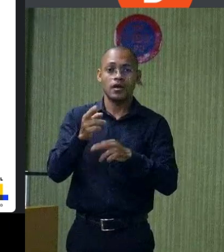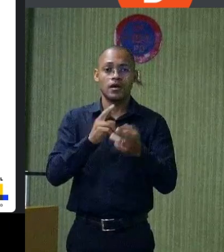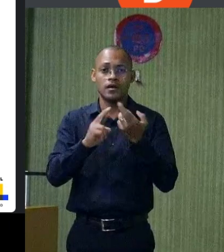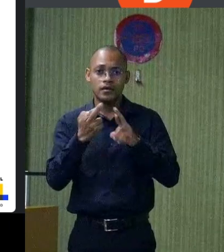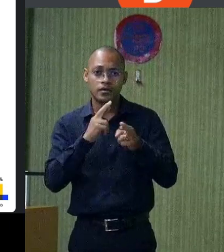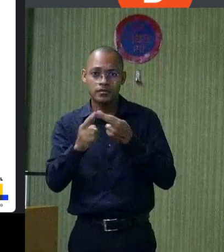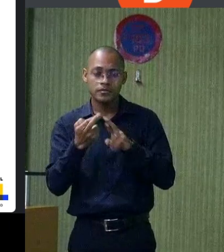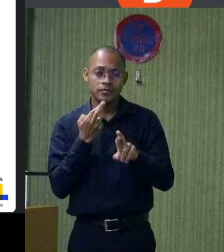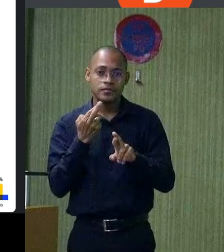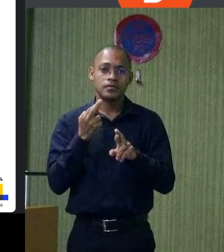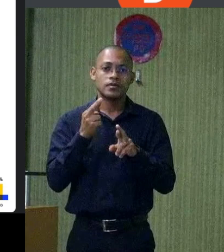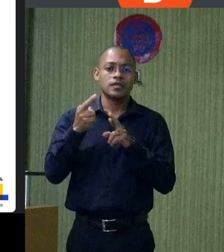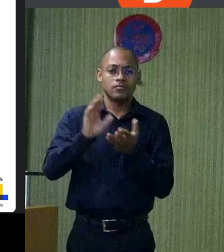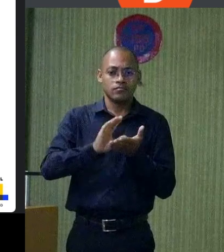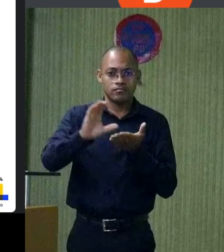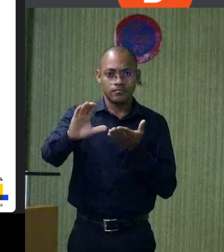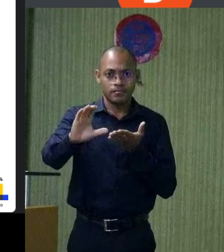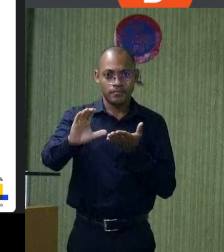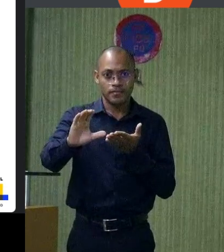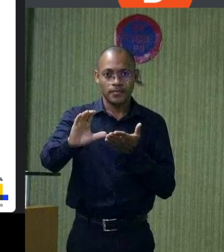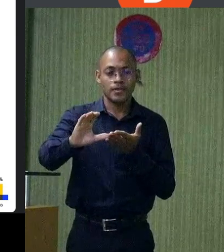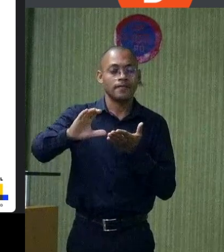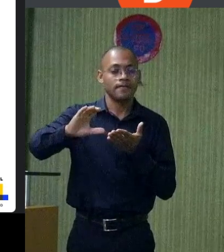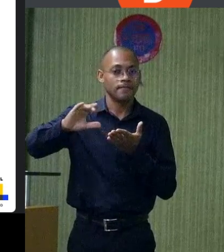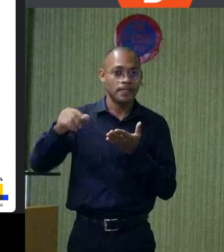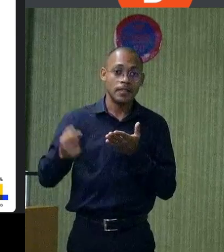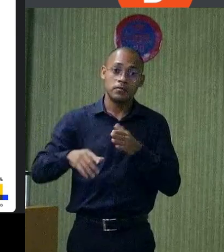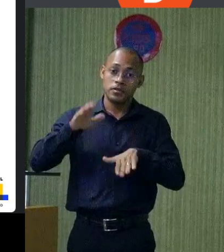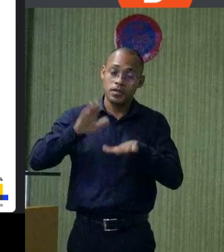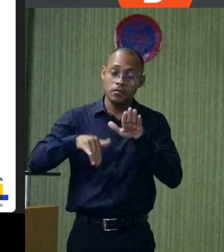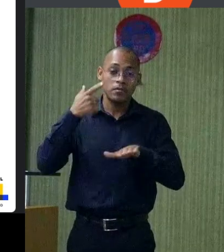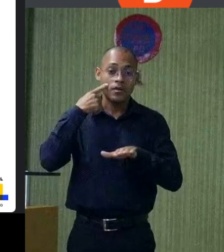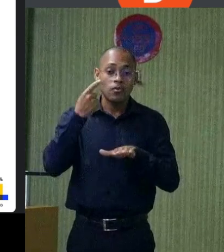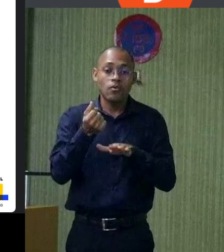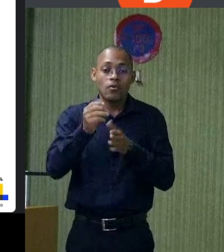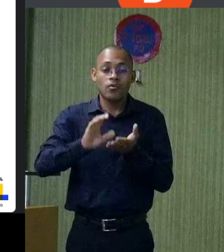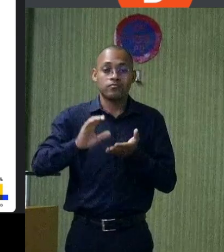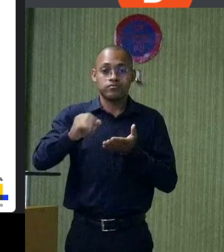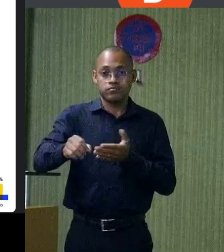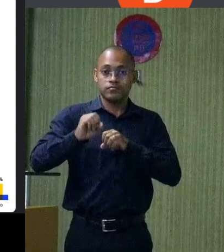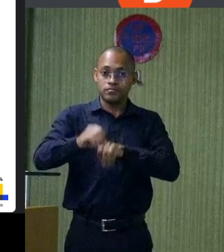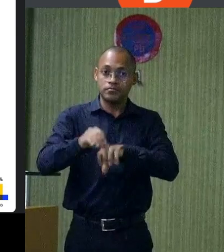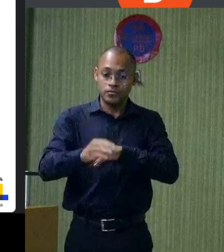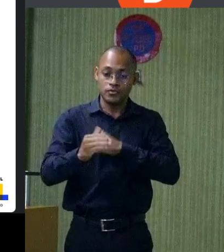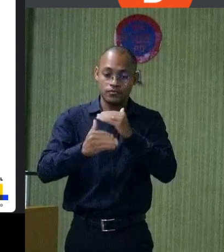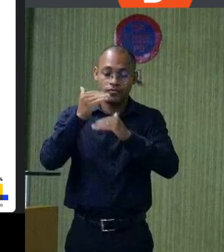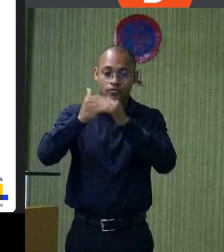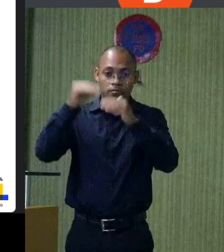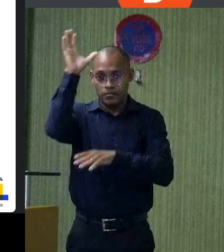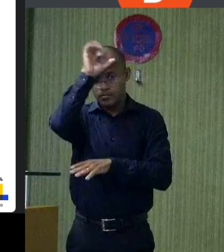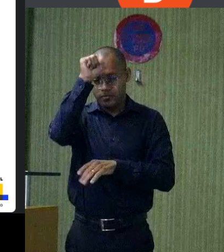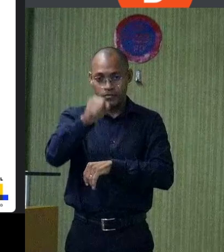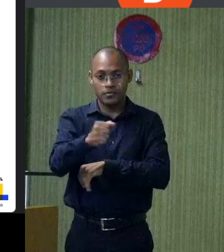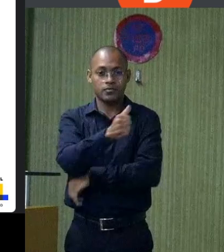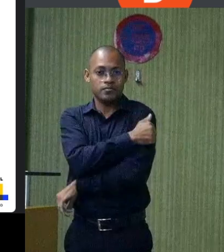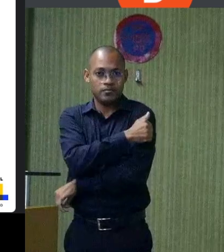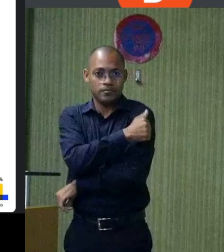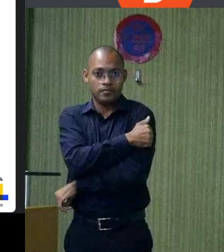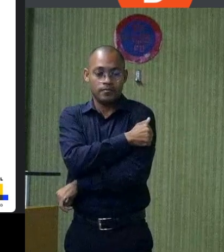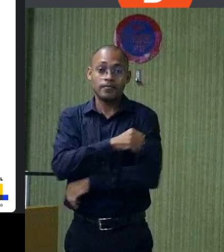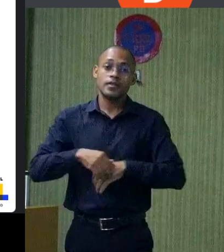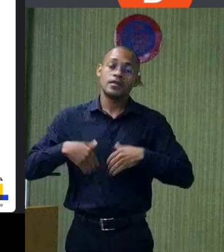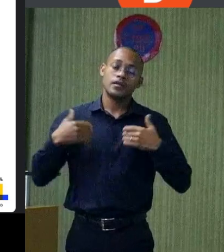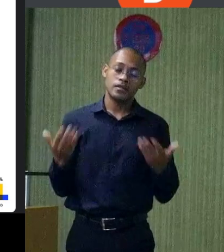locação de recursos financeiros e a melhoria da qualidade da oferta educativa e dos resultados de aprendizagem e desenvolvimento dos Estudantes